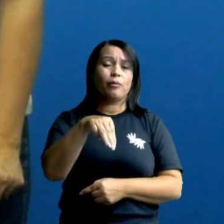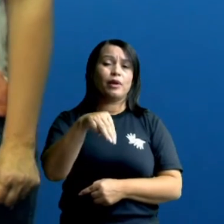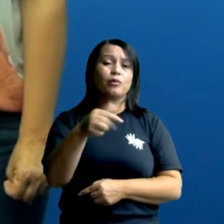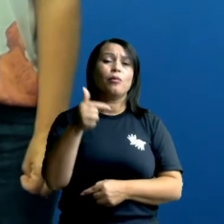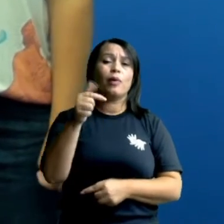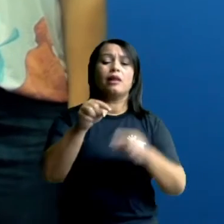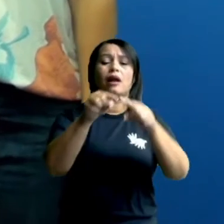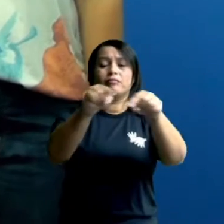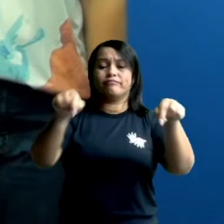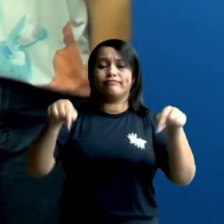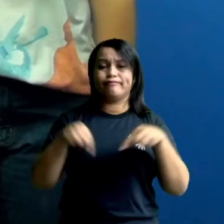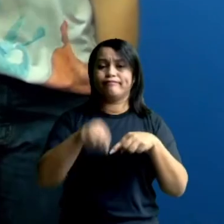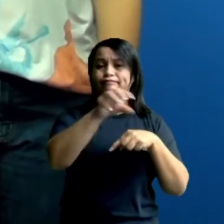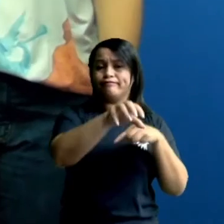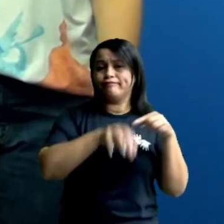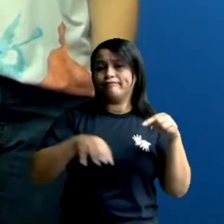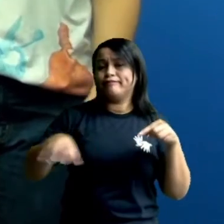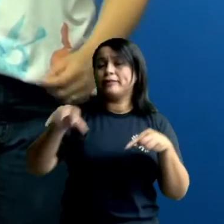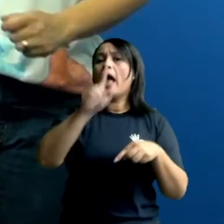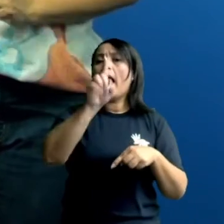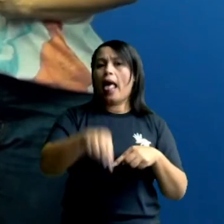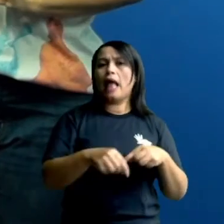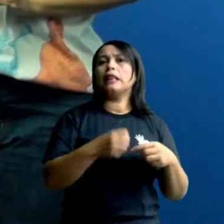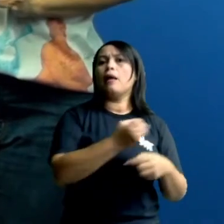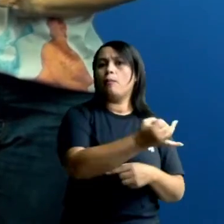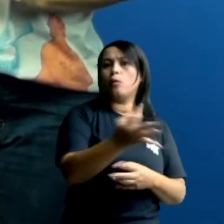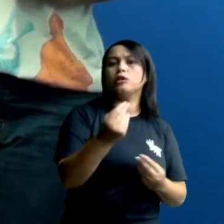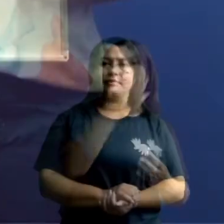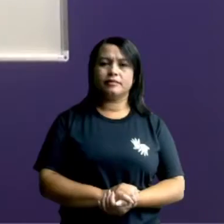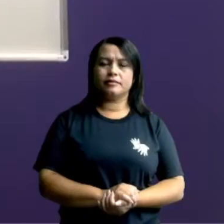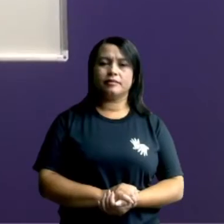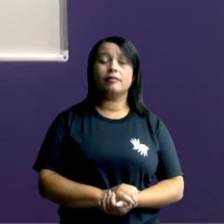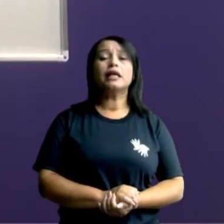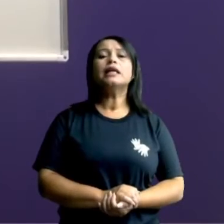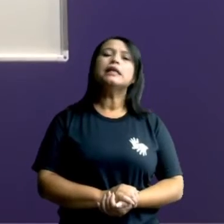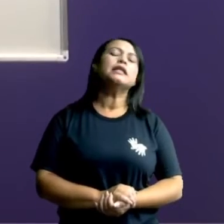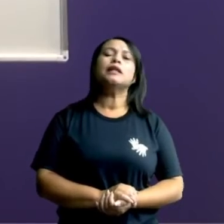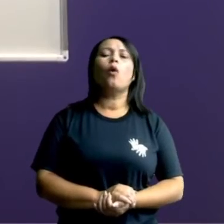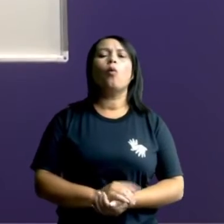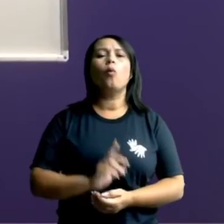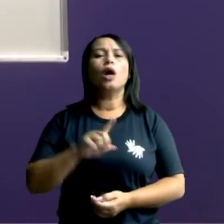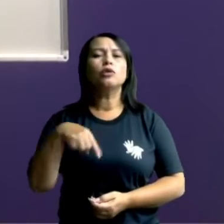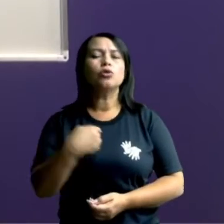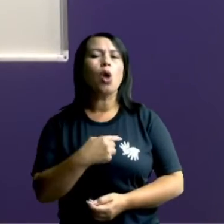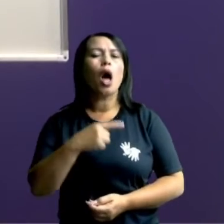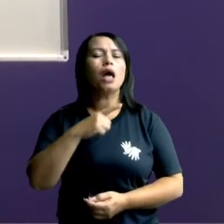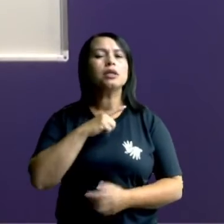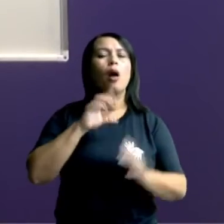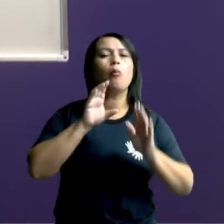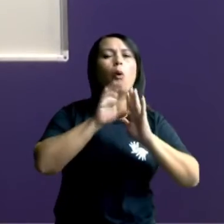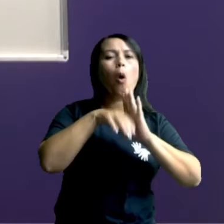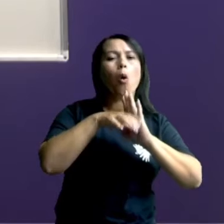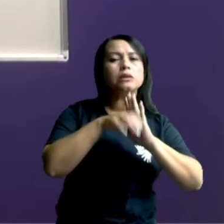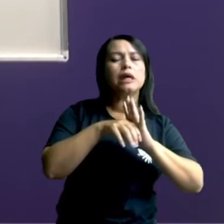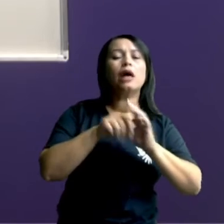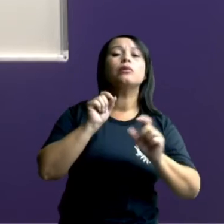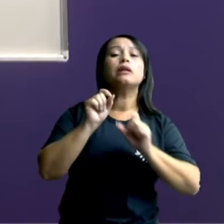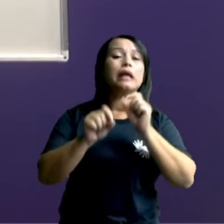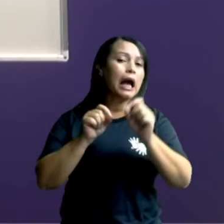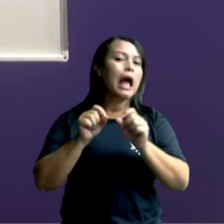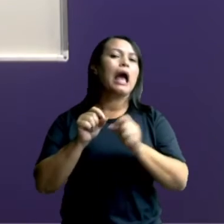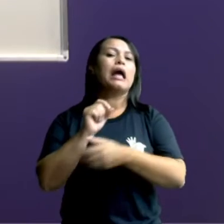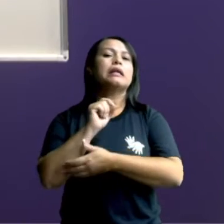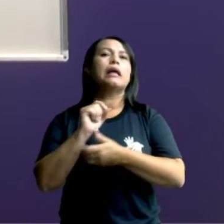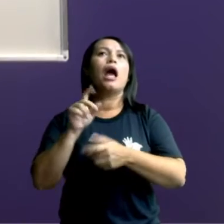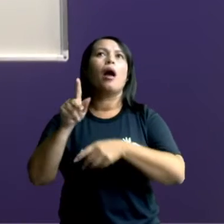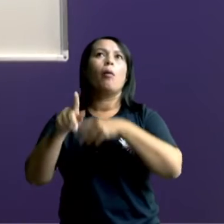é povoada, certo? Ela é populosa, mas não é povoada. Quando a gente tem aquele conceito de populoso e povoado, a gente pode